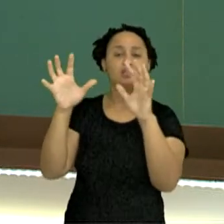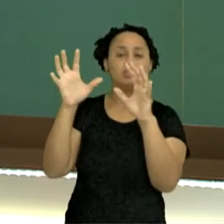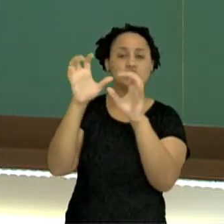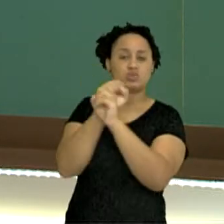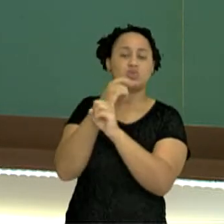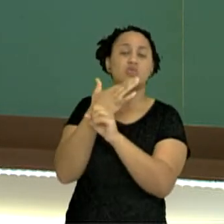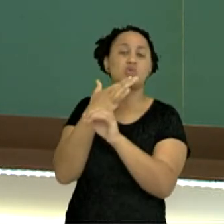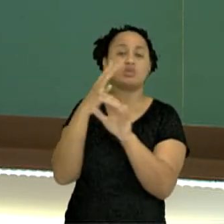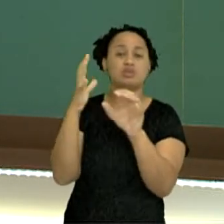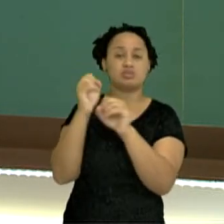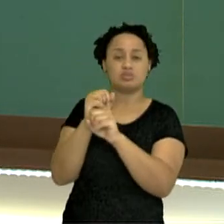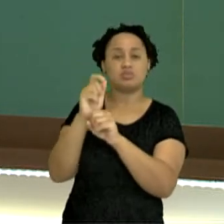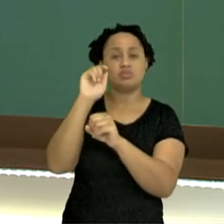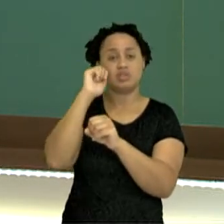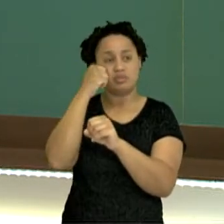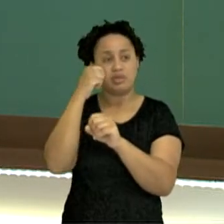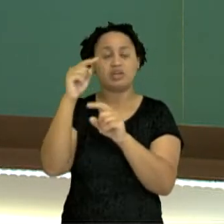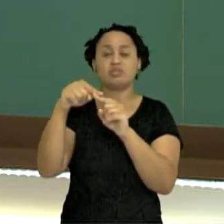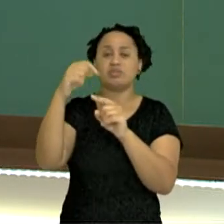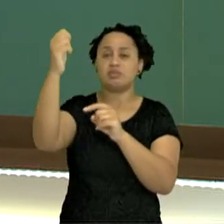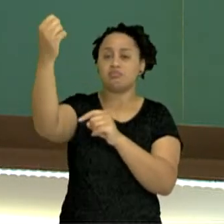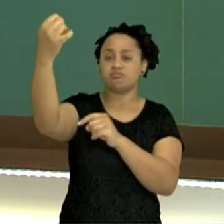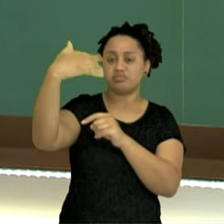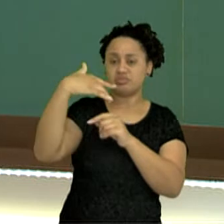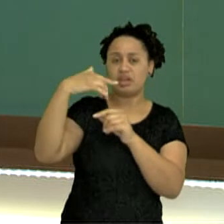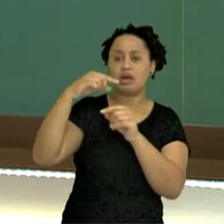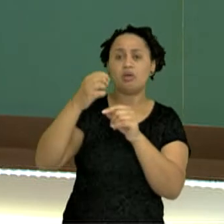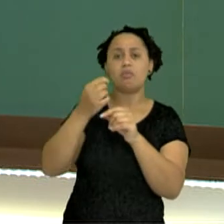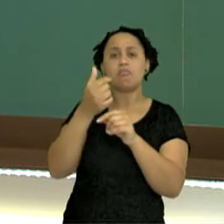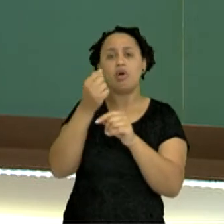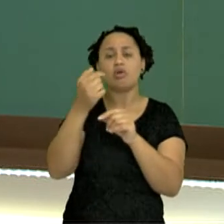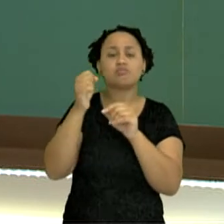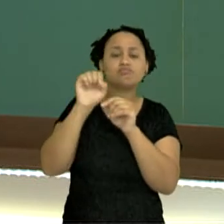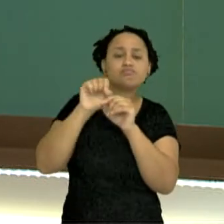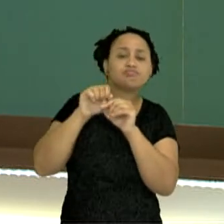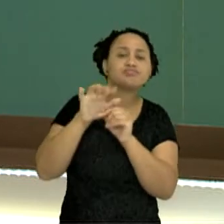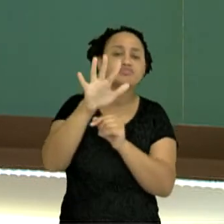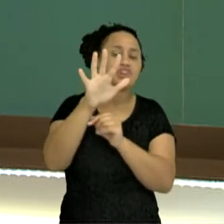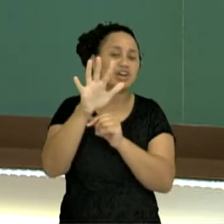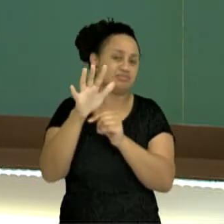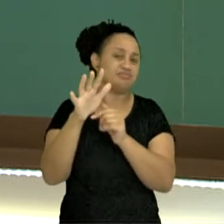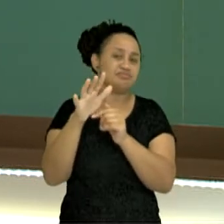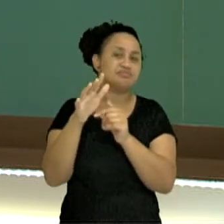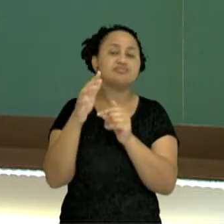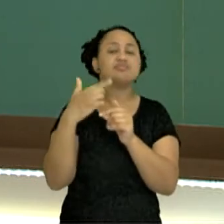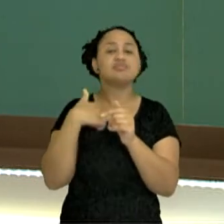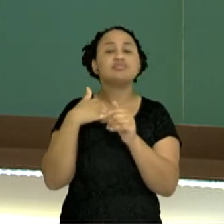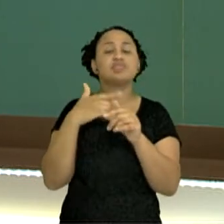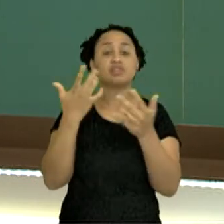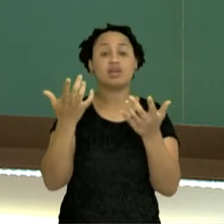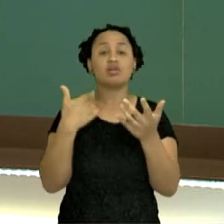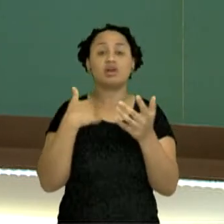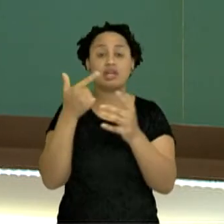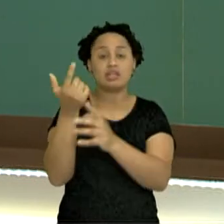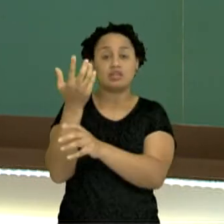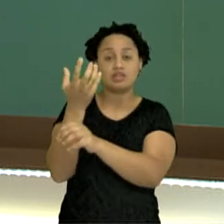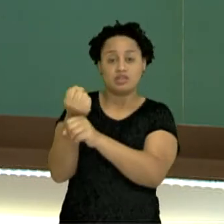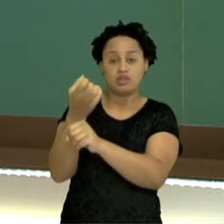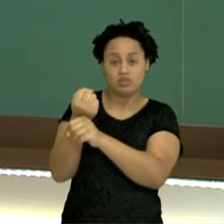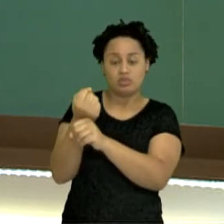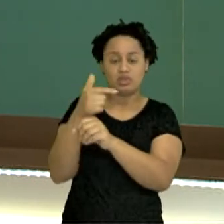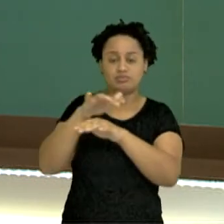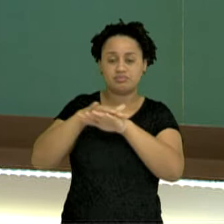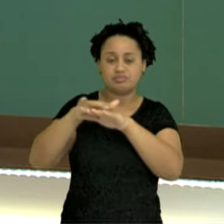escura, que da total da radiação que chega, uma quantidade muito pequena é refletida. Então, as superfícies de